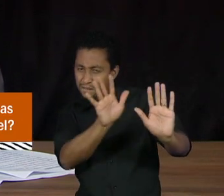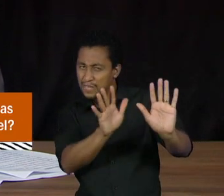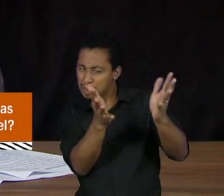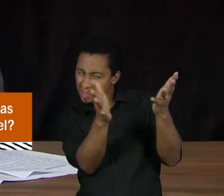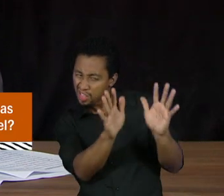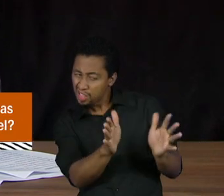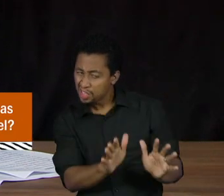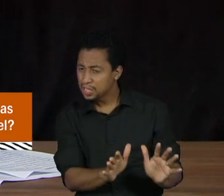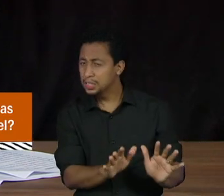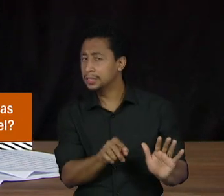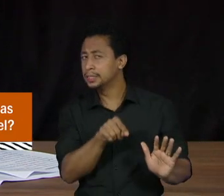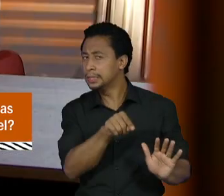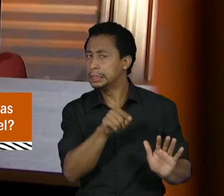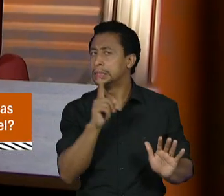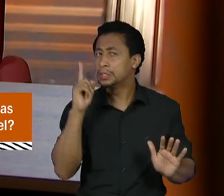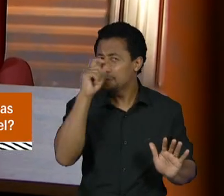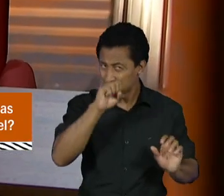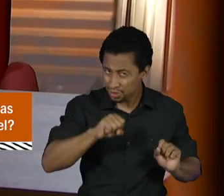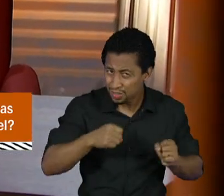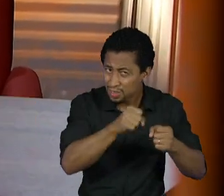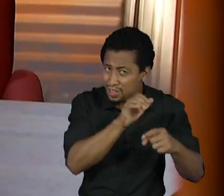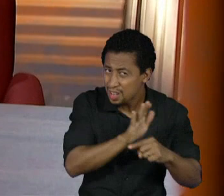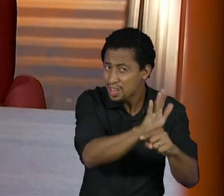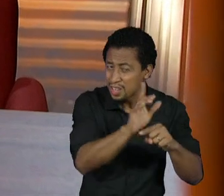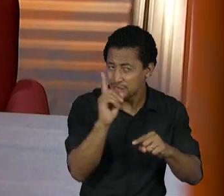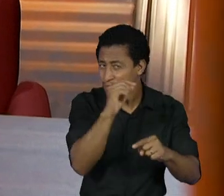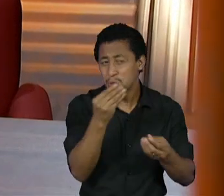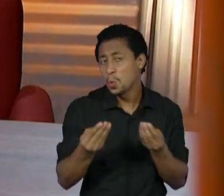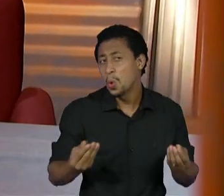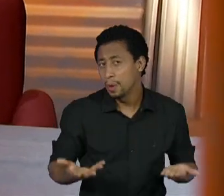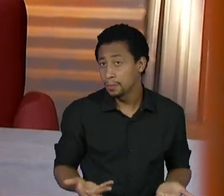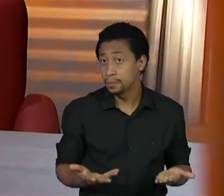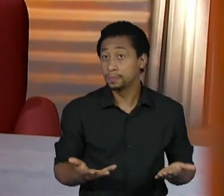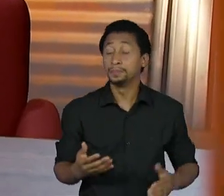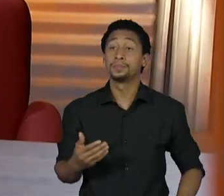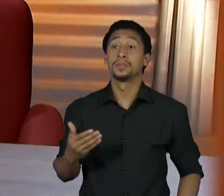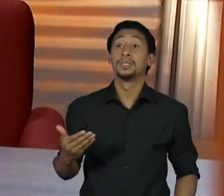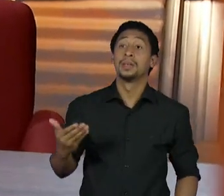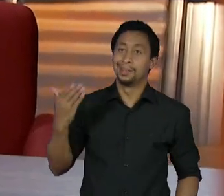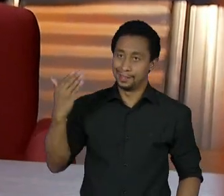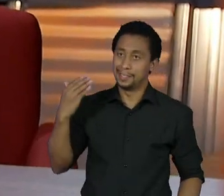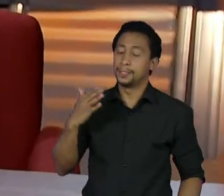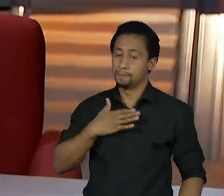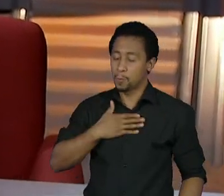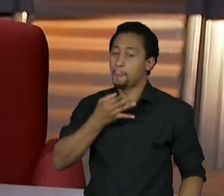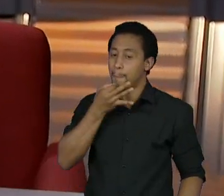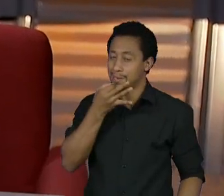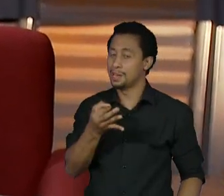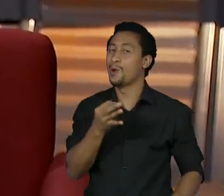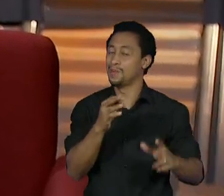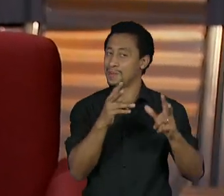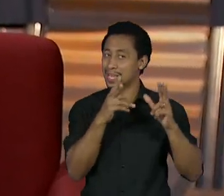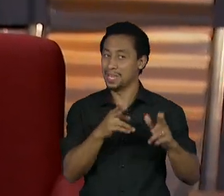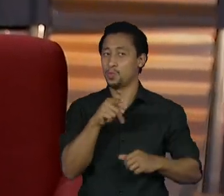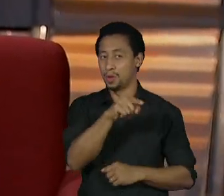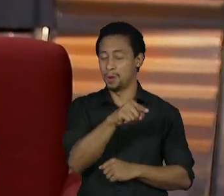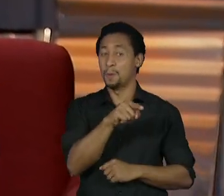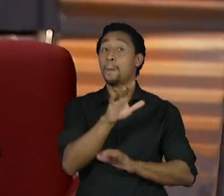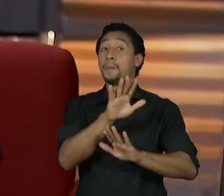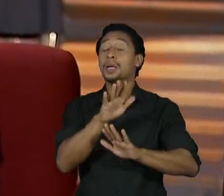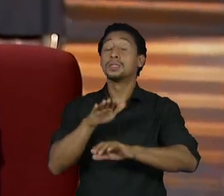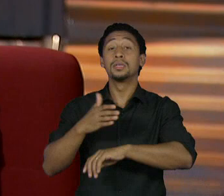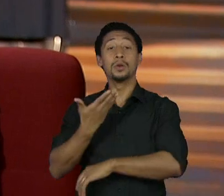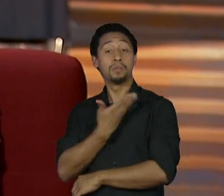indefensável? Ele pergunta. Eu tinha uma visão assim, mas eu tenho uma grande amiga que é da Frente Nacional de Mulheres do Funk, Renata